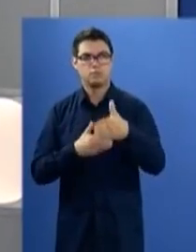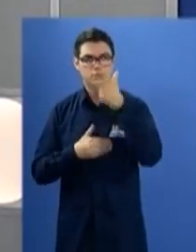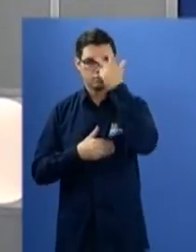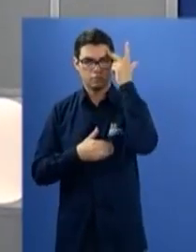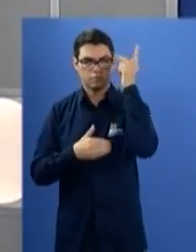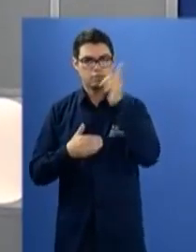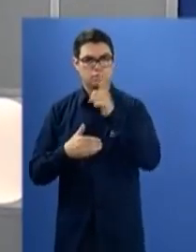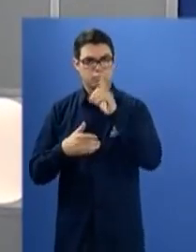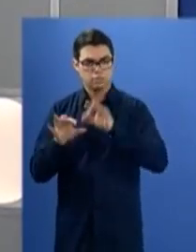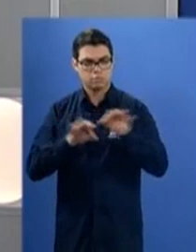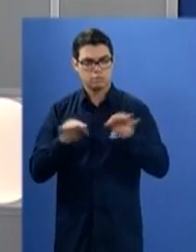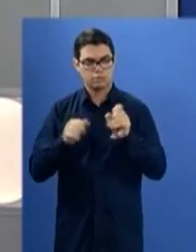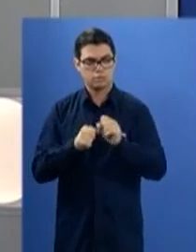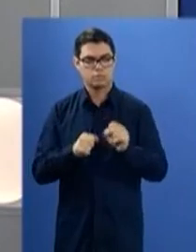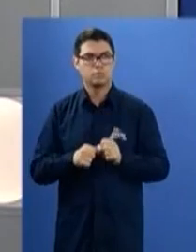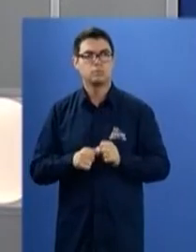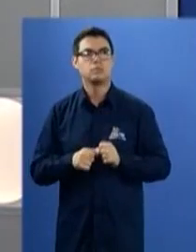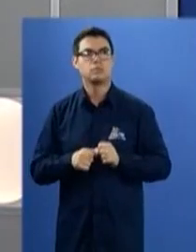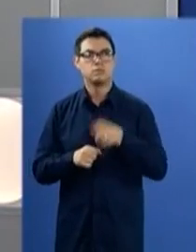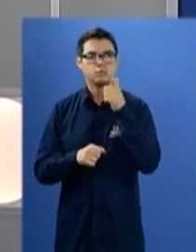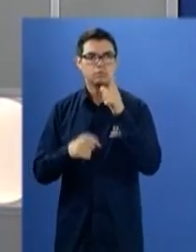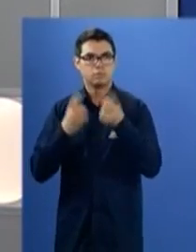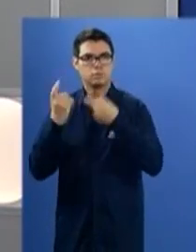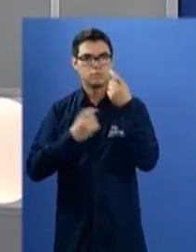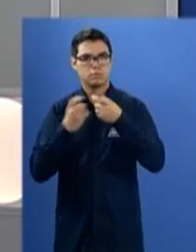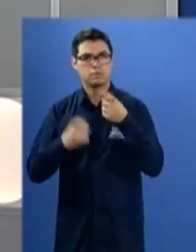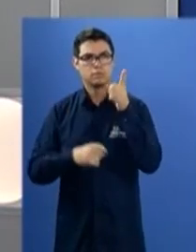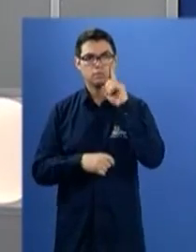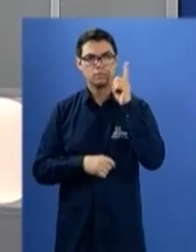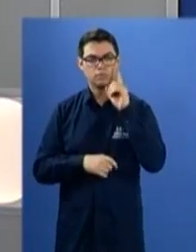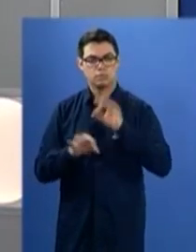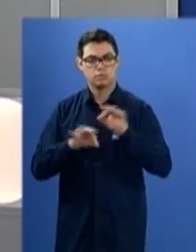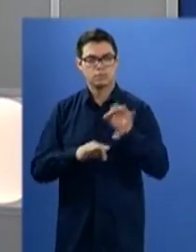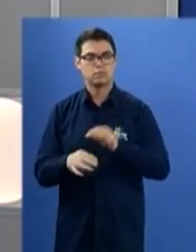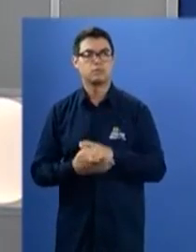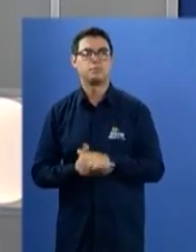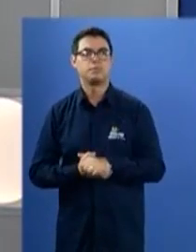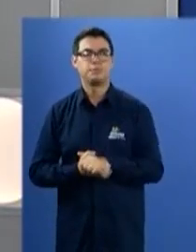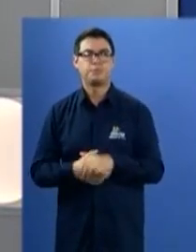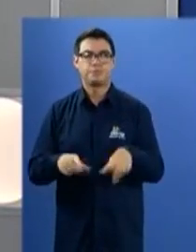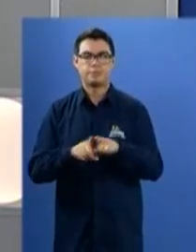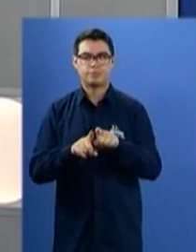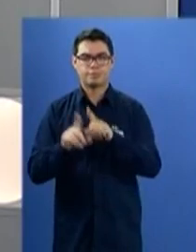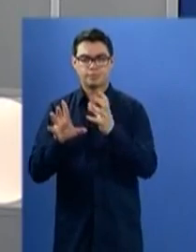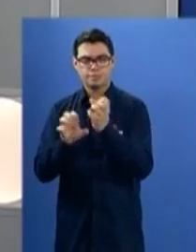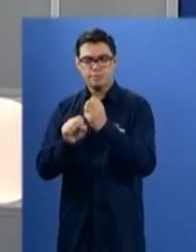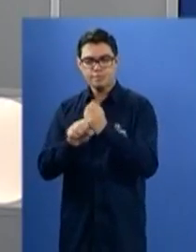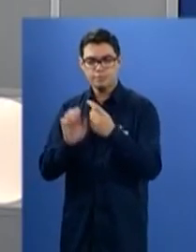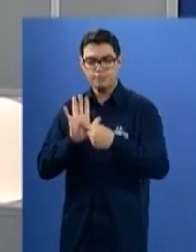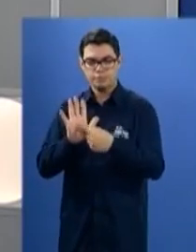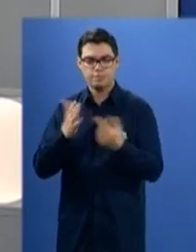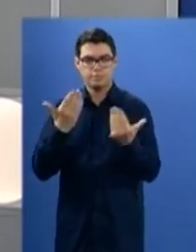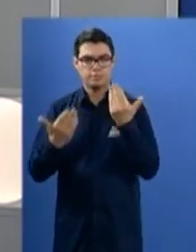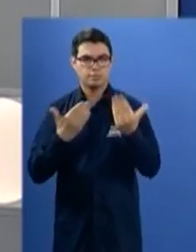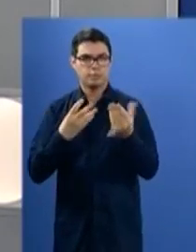incorporar a produtividade nas suas preocupações rotineiras de trabalho. Essas medidas também comparam o